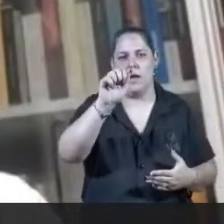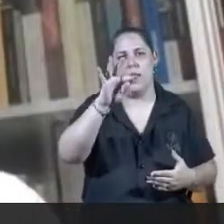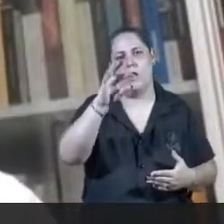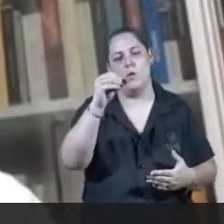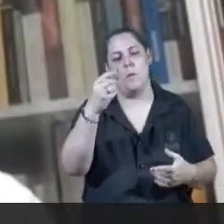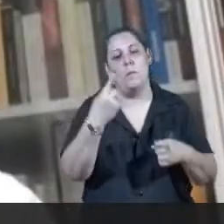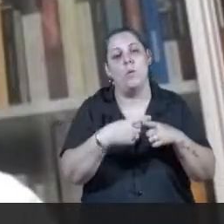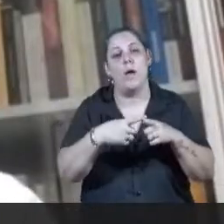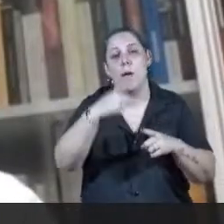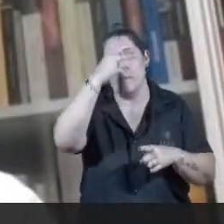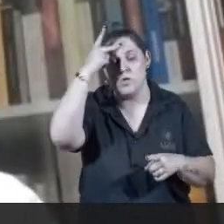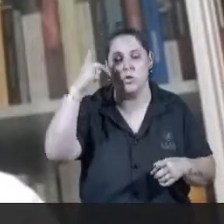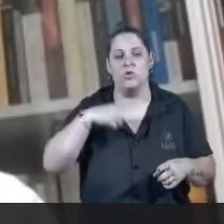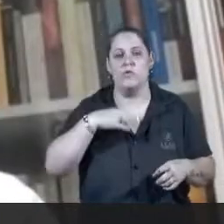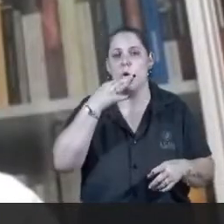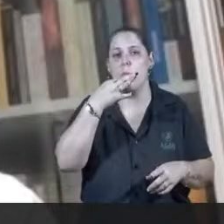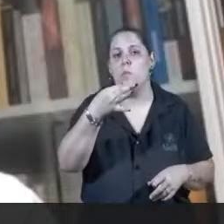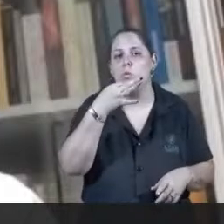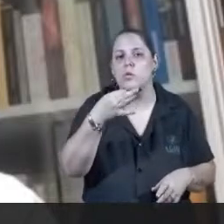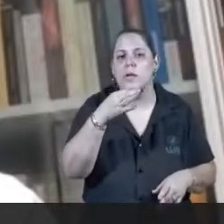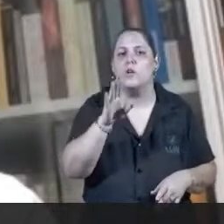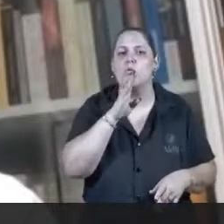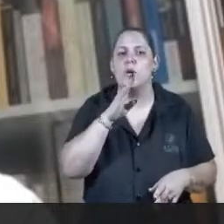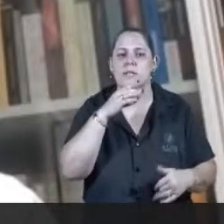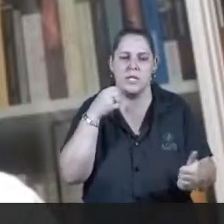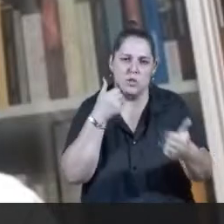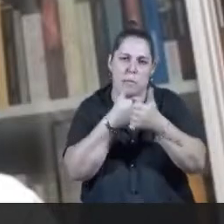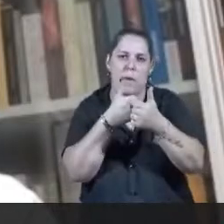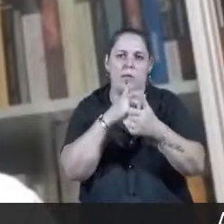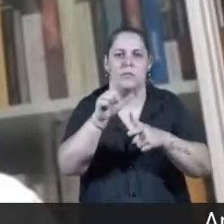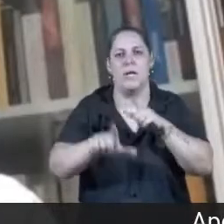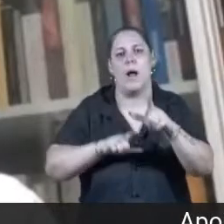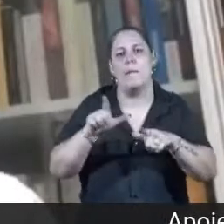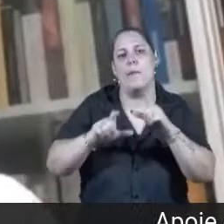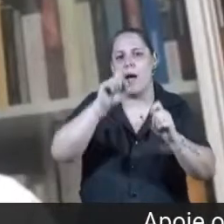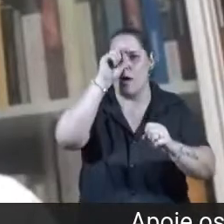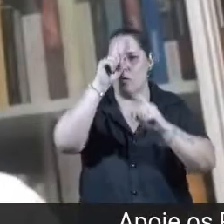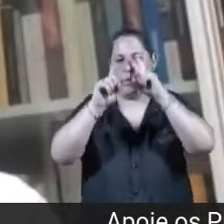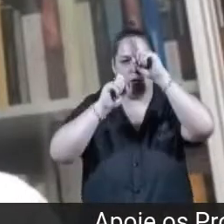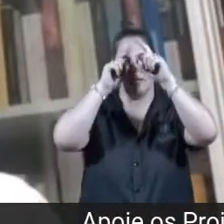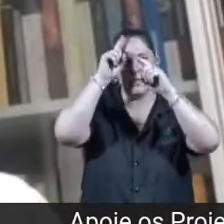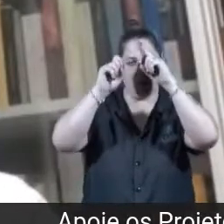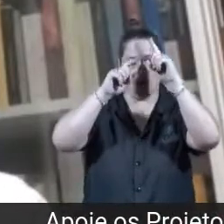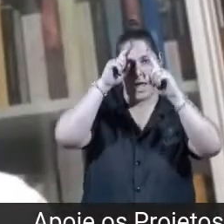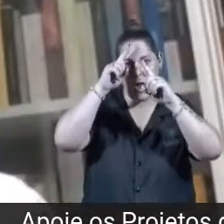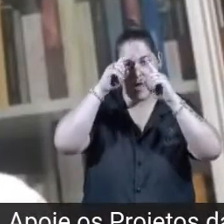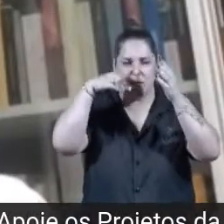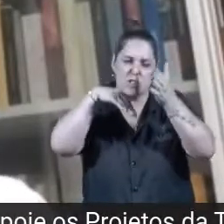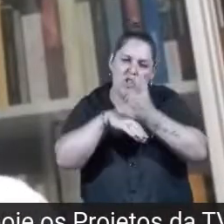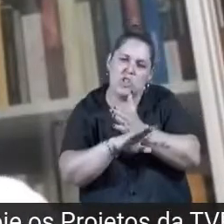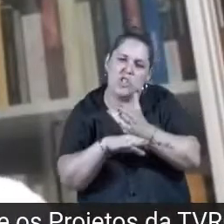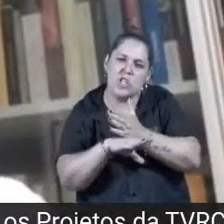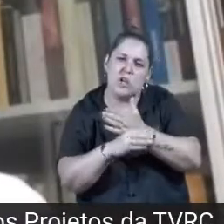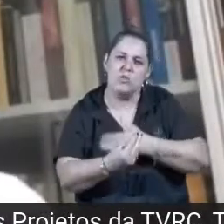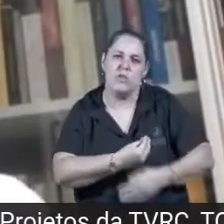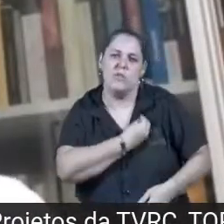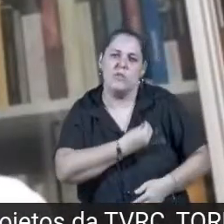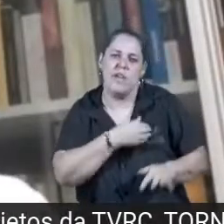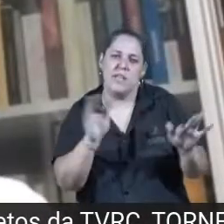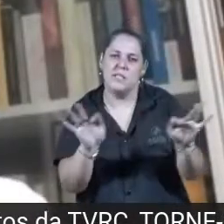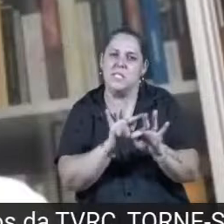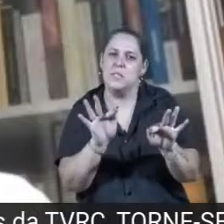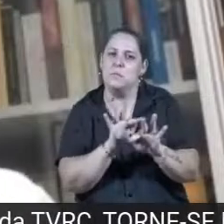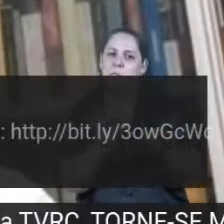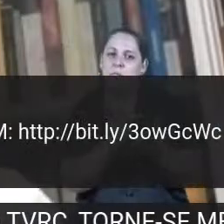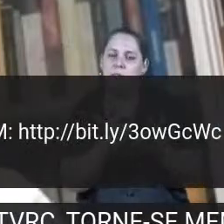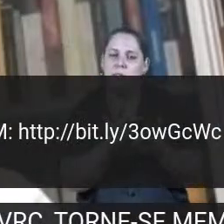a oportunidade de conhecer de perto o trabalho dele, as suas ideias, a sua maneira de ser, a sua